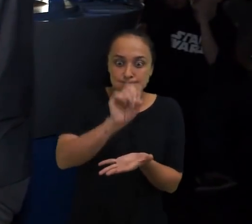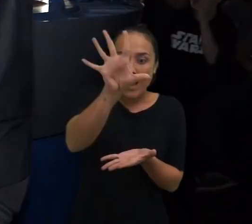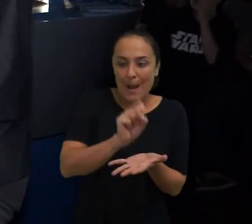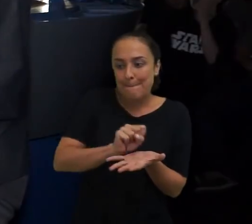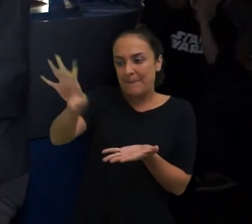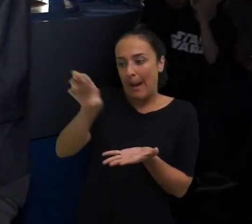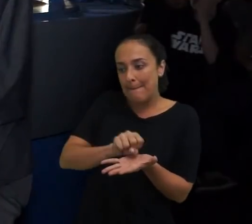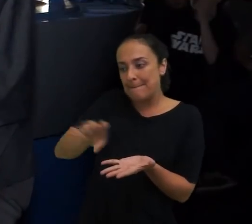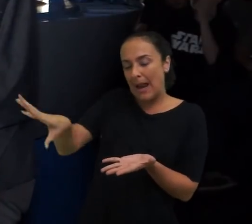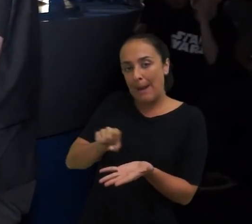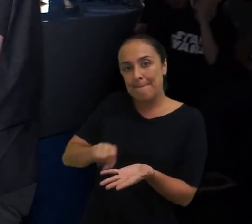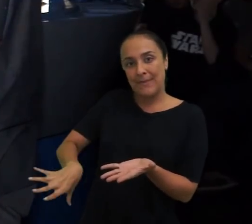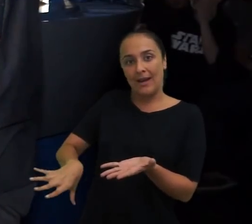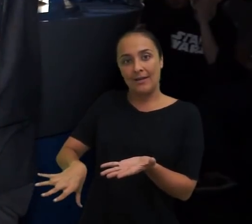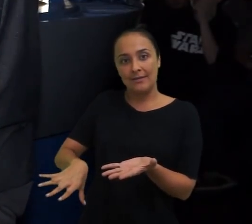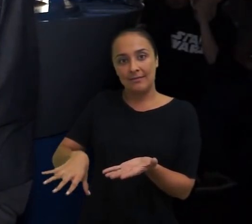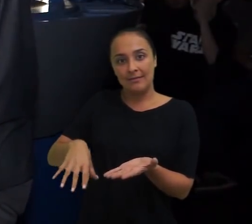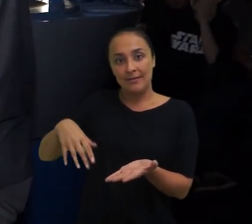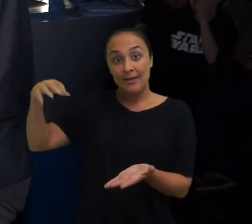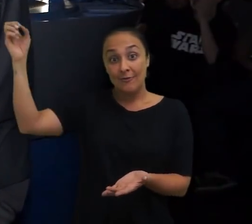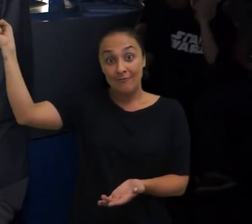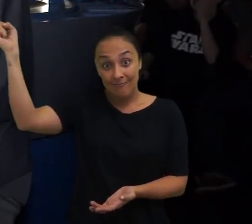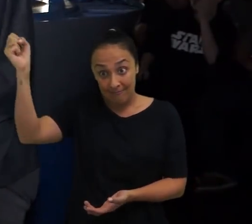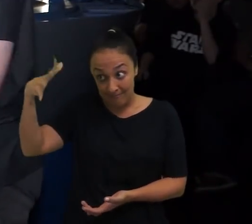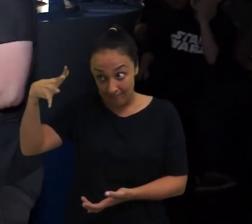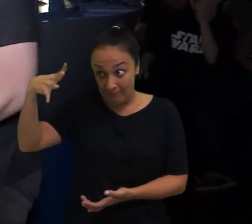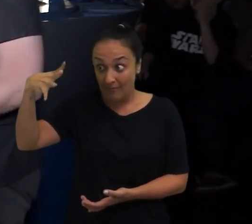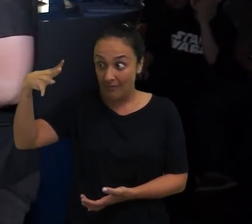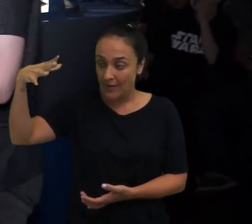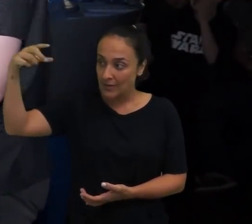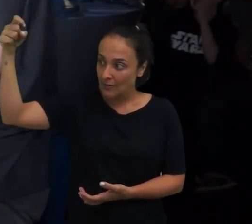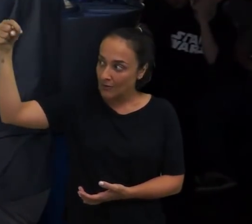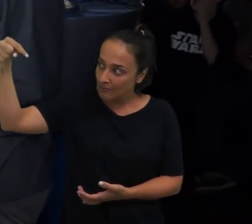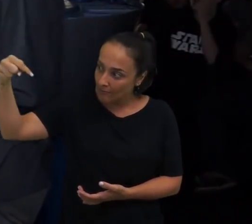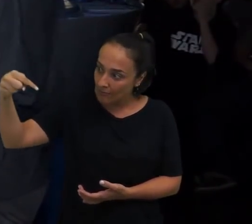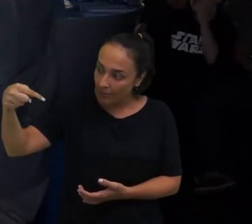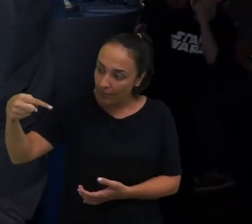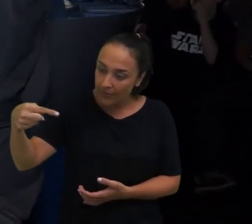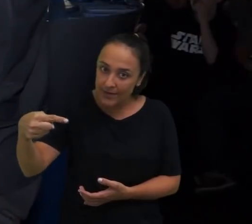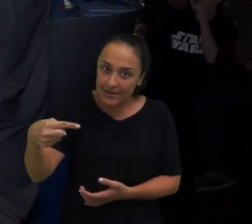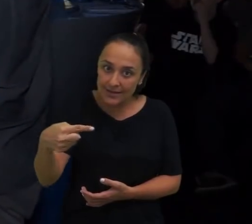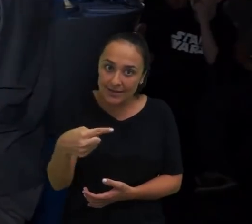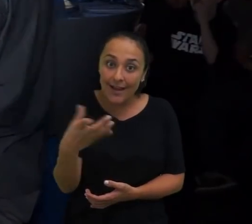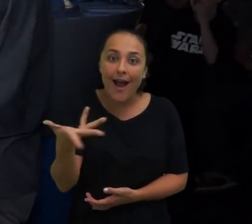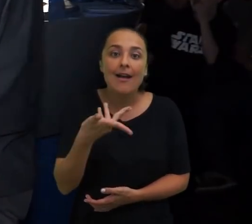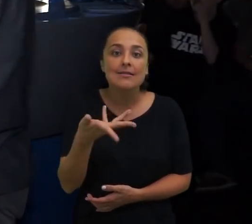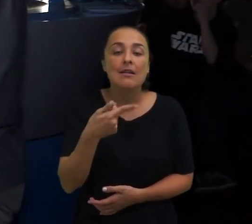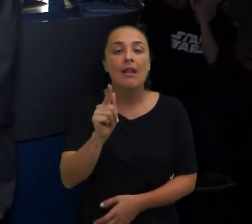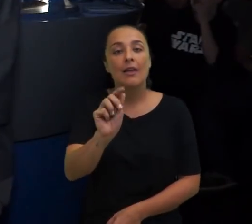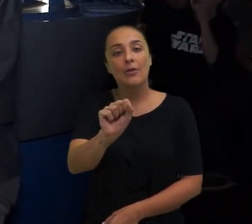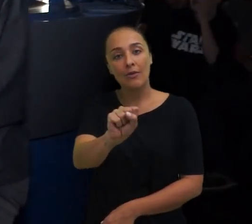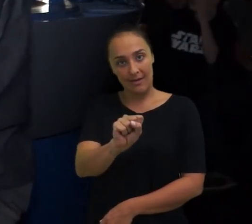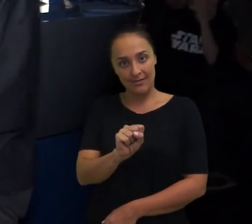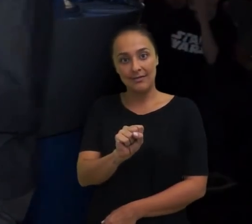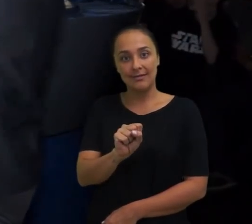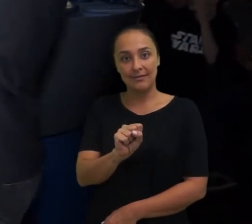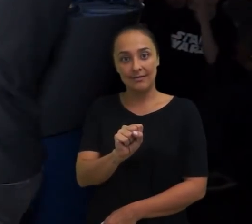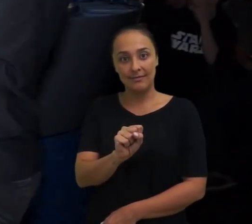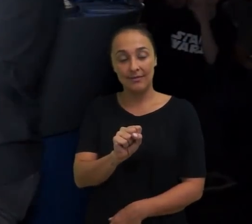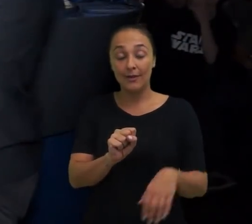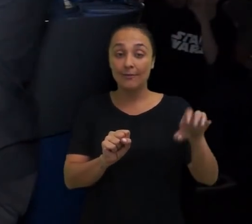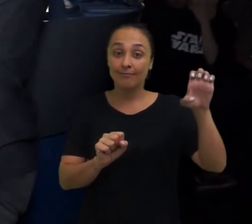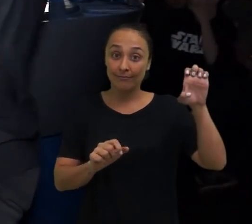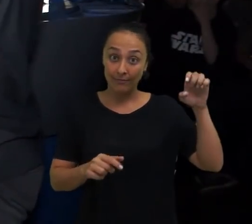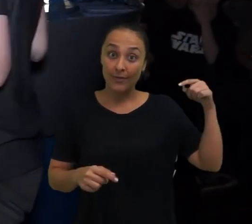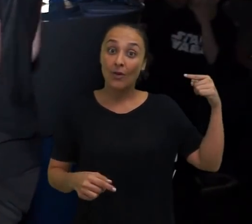que o momentum, a quantidade de movimento, tem que ser conservada. Então, se esses elétrons estão absorvendo o fóton,